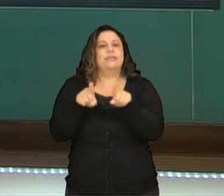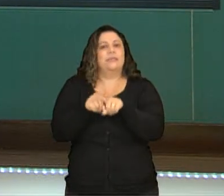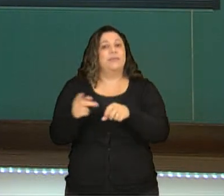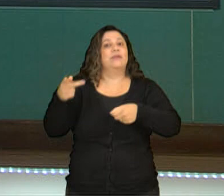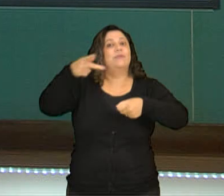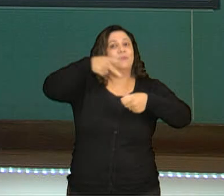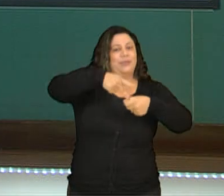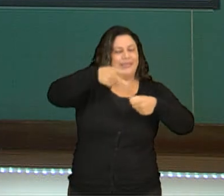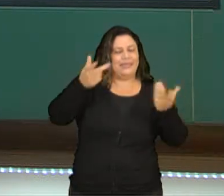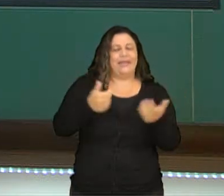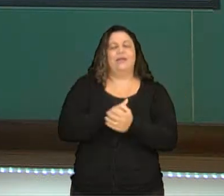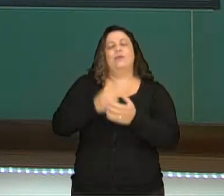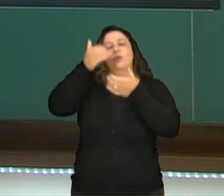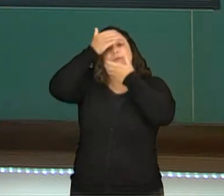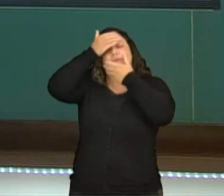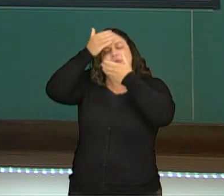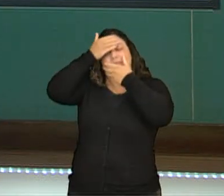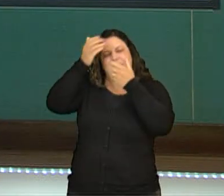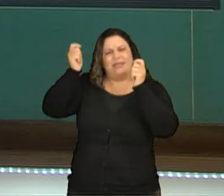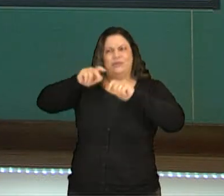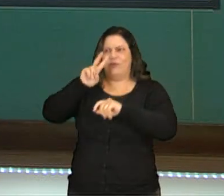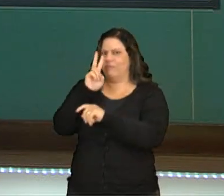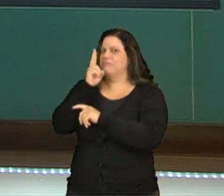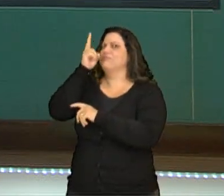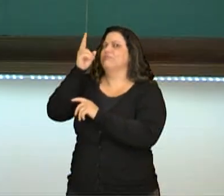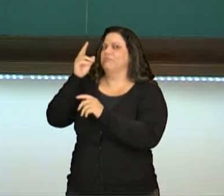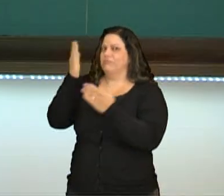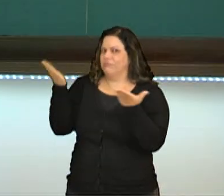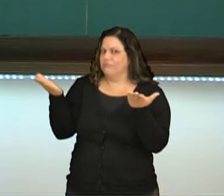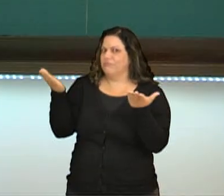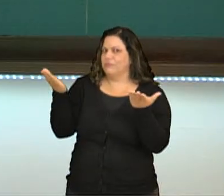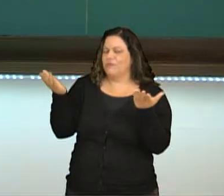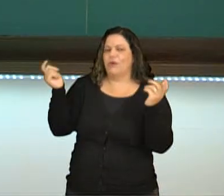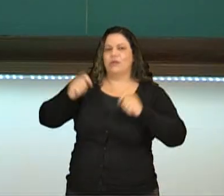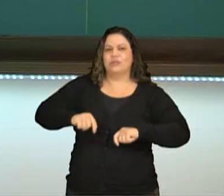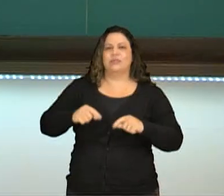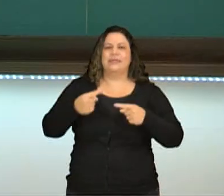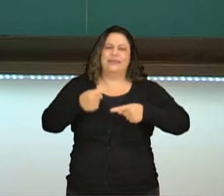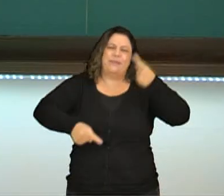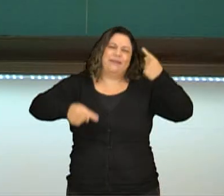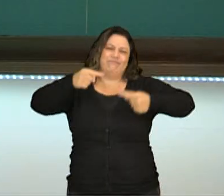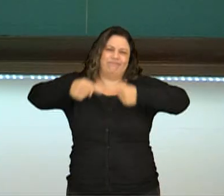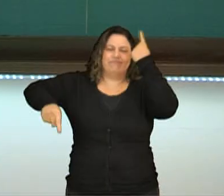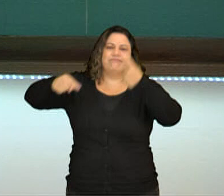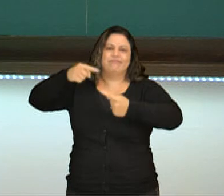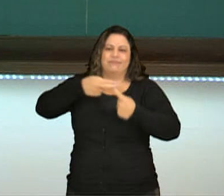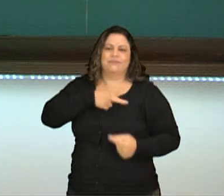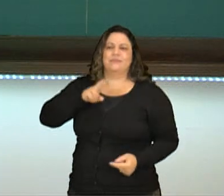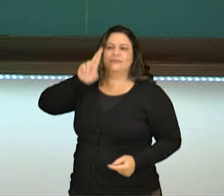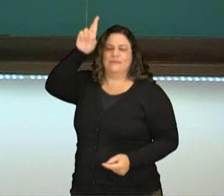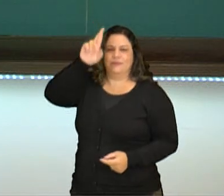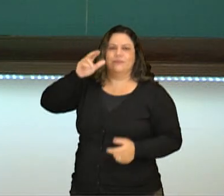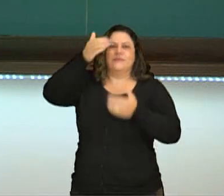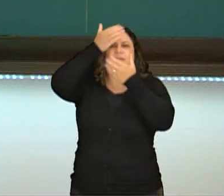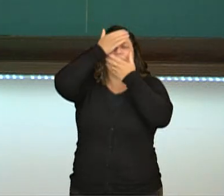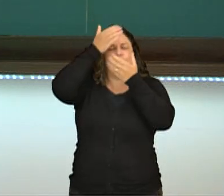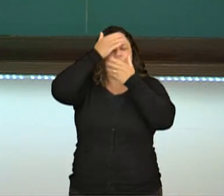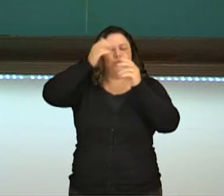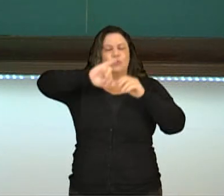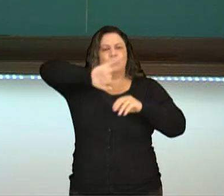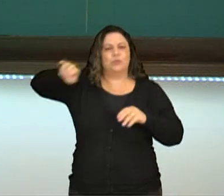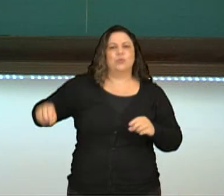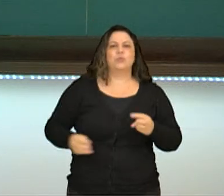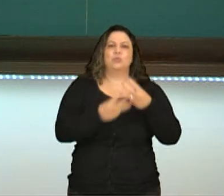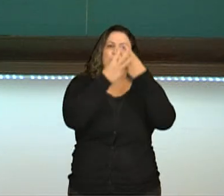Médio forte na produção de petróleo, e divergências religiosas, de fundo religioso, entre muçulmanos e judeus.